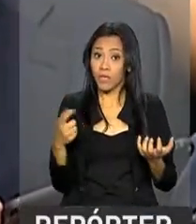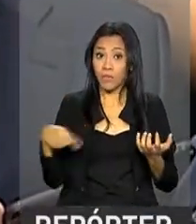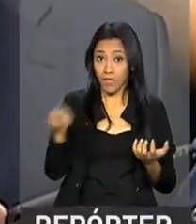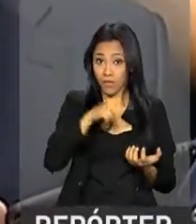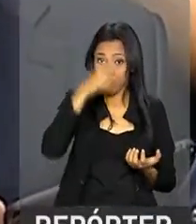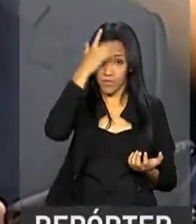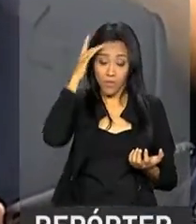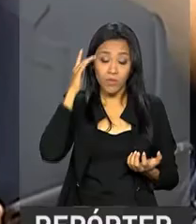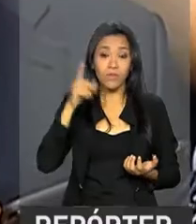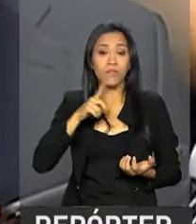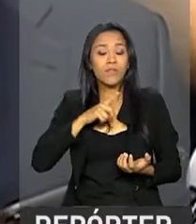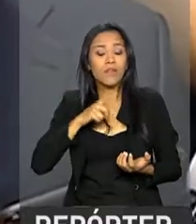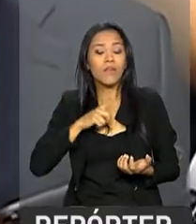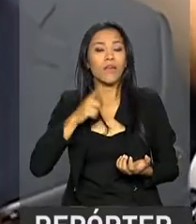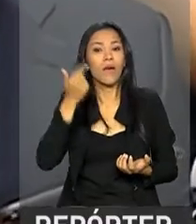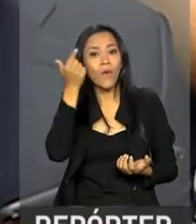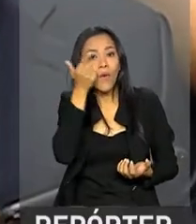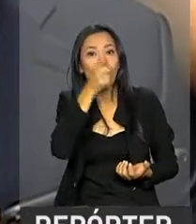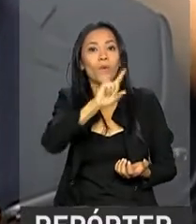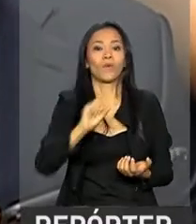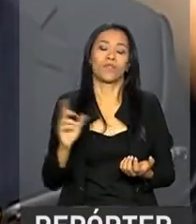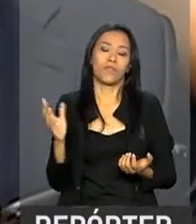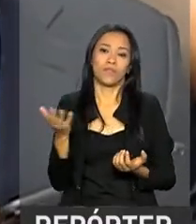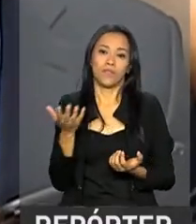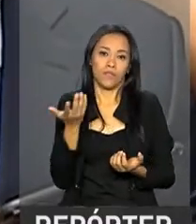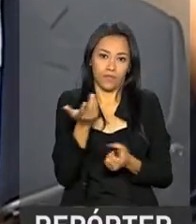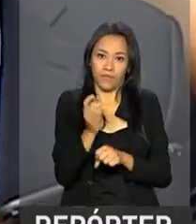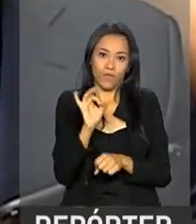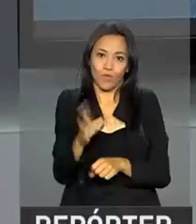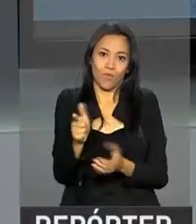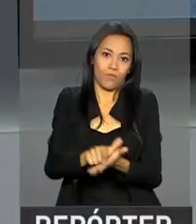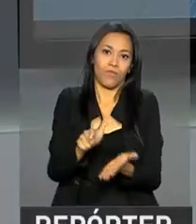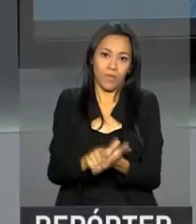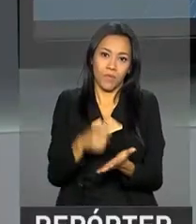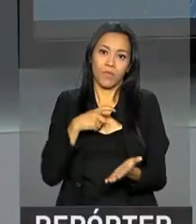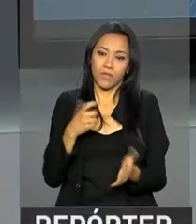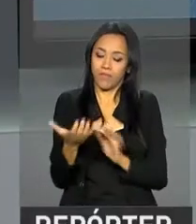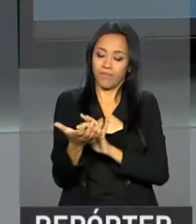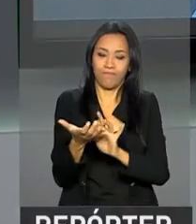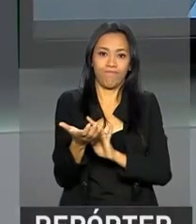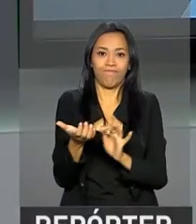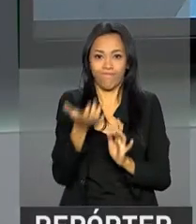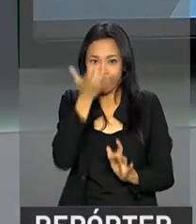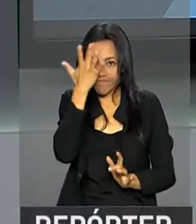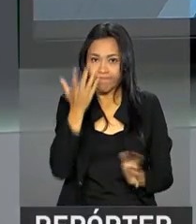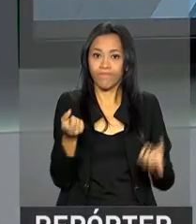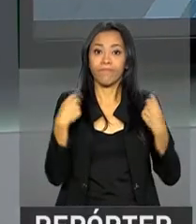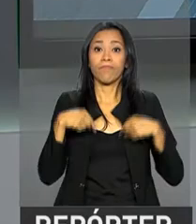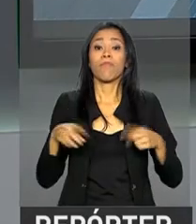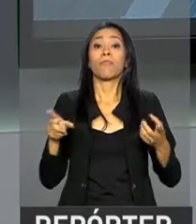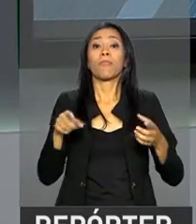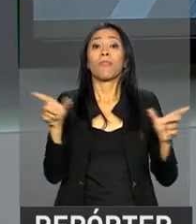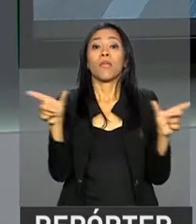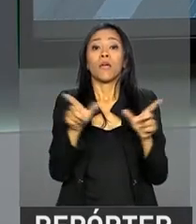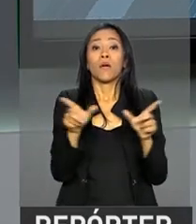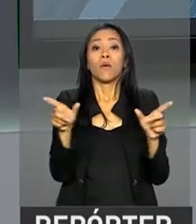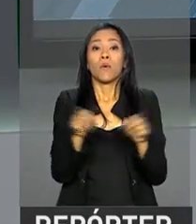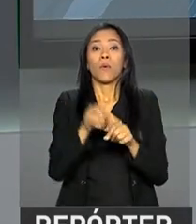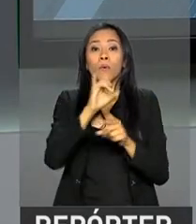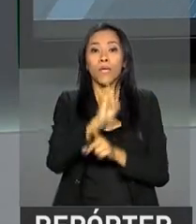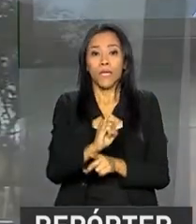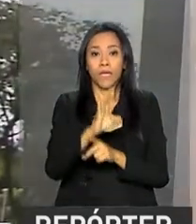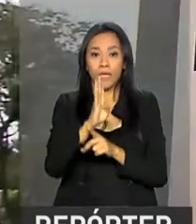brasileiros que sentem mais confortável com o meio digital o instituto brasileiro de museus ibram